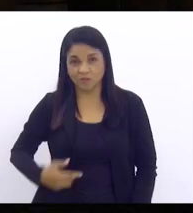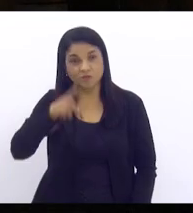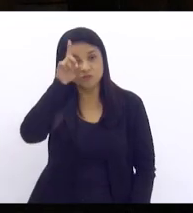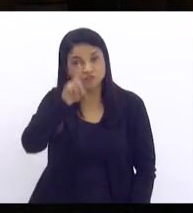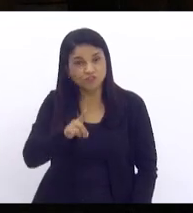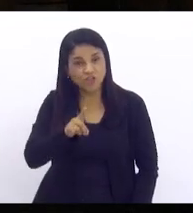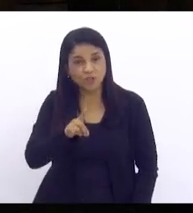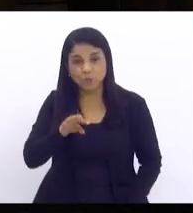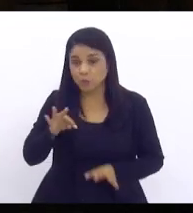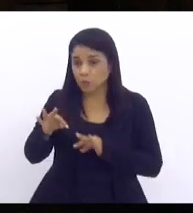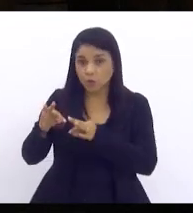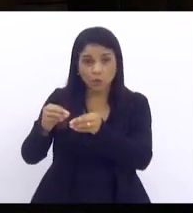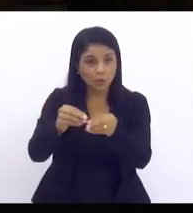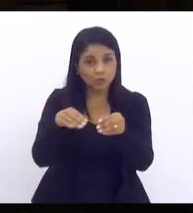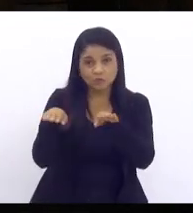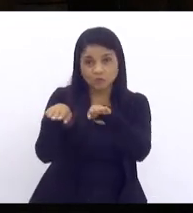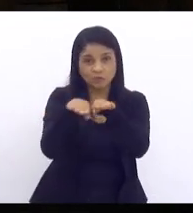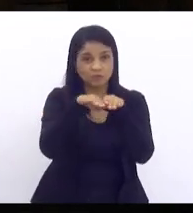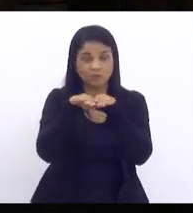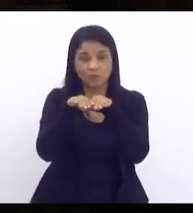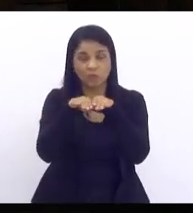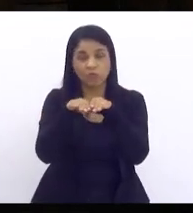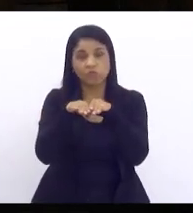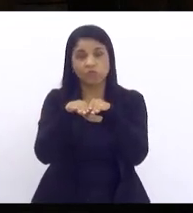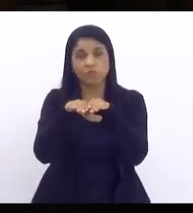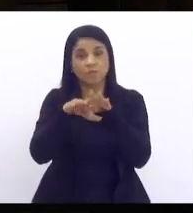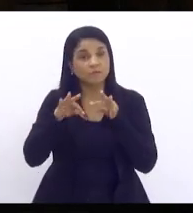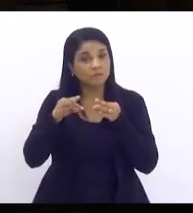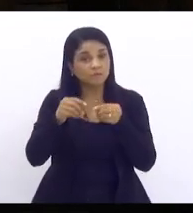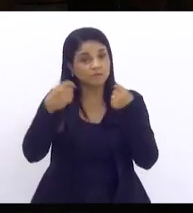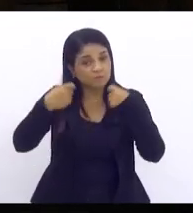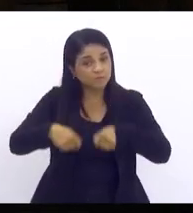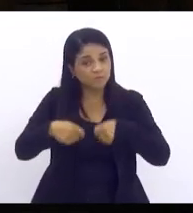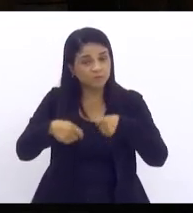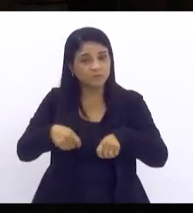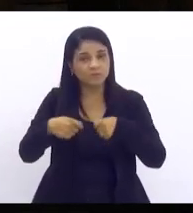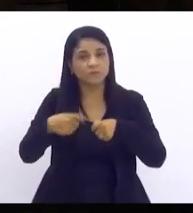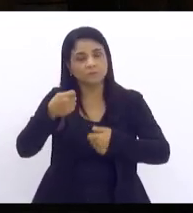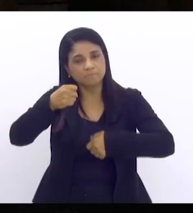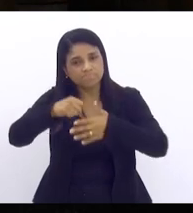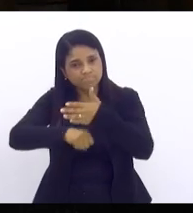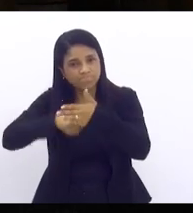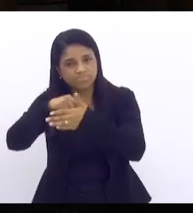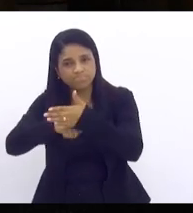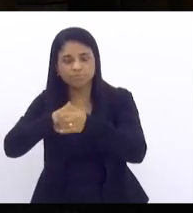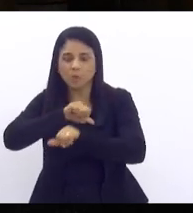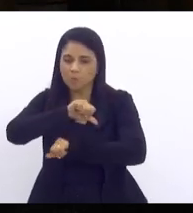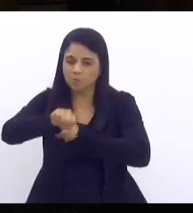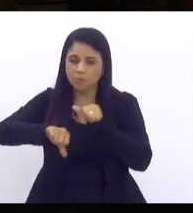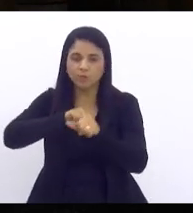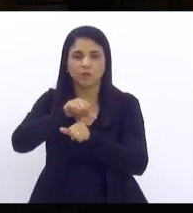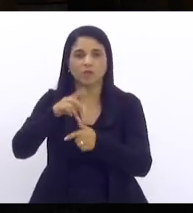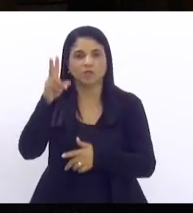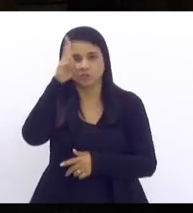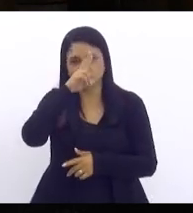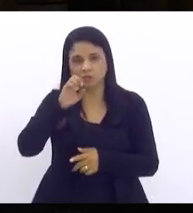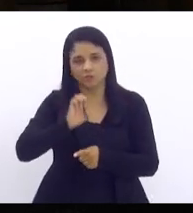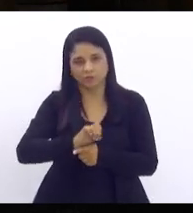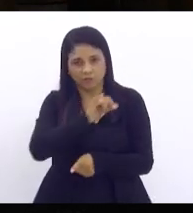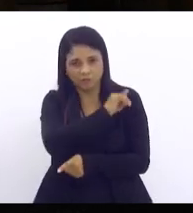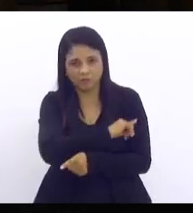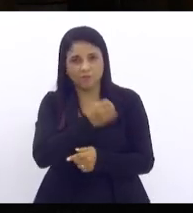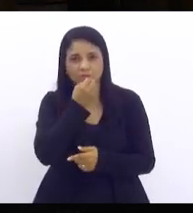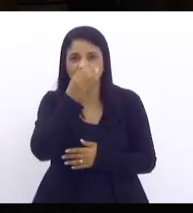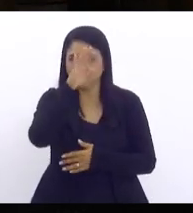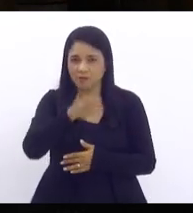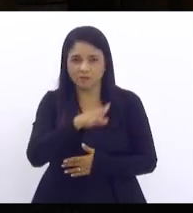de todos, mas é hora de todos mergulharem juntos para que possamos mudar a história do nosso Estado do Rio de Janeiro. Boa tarde,